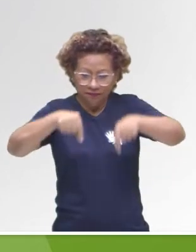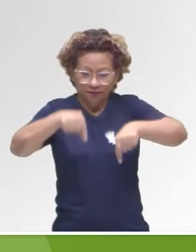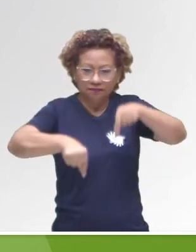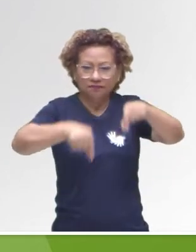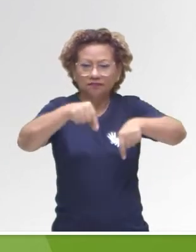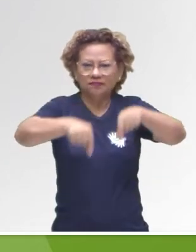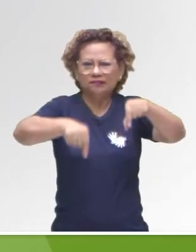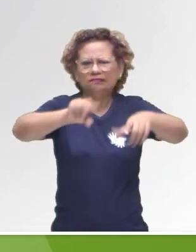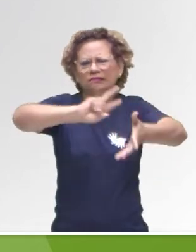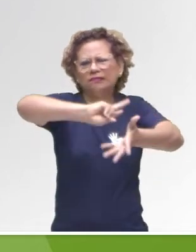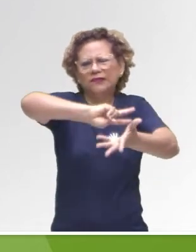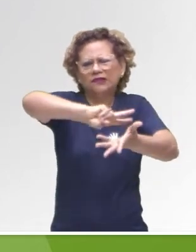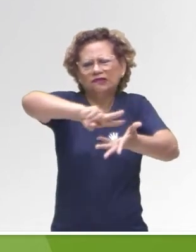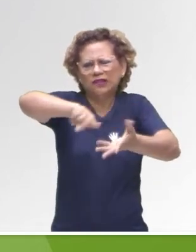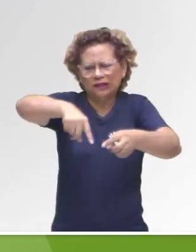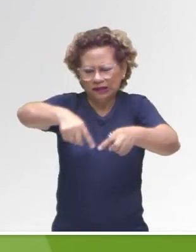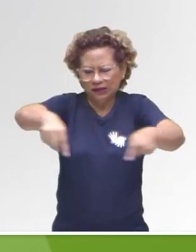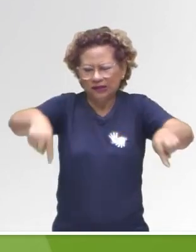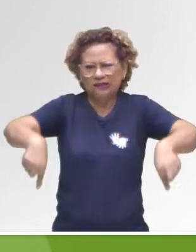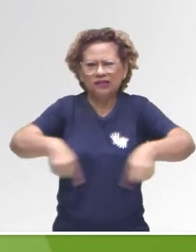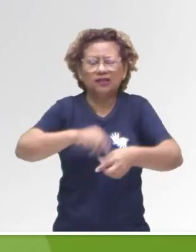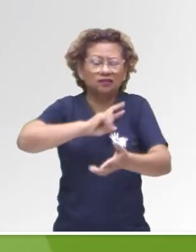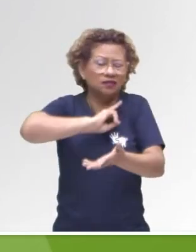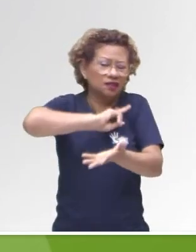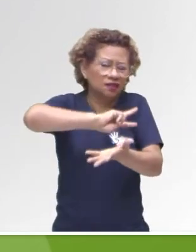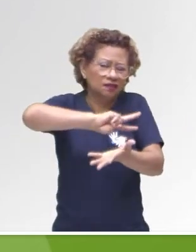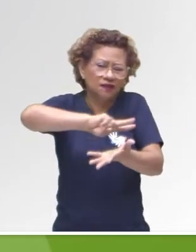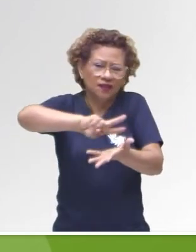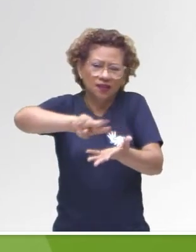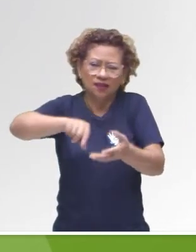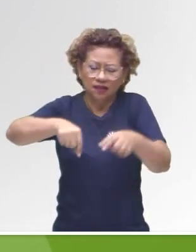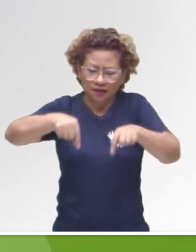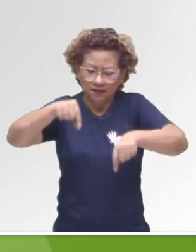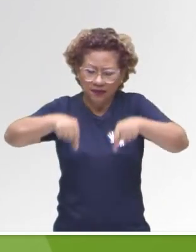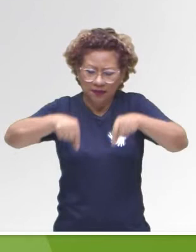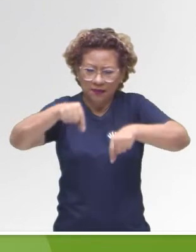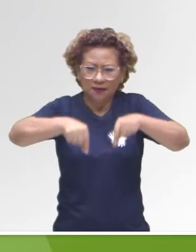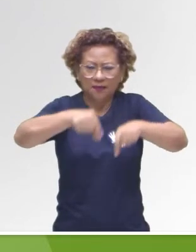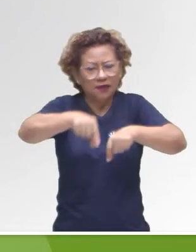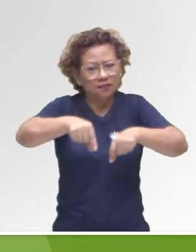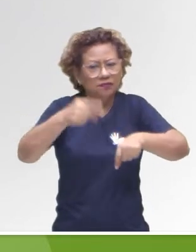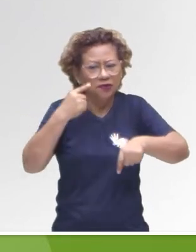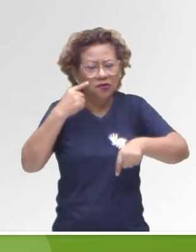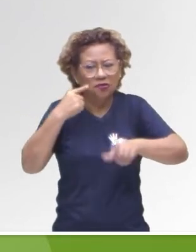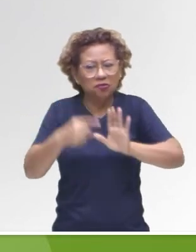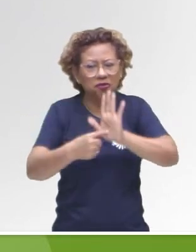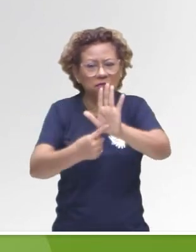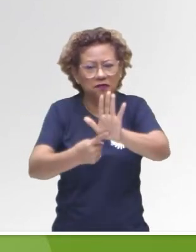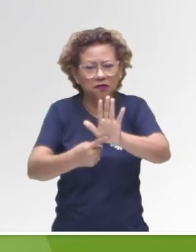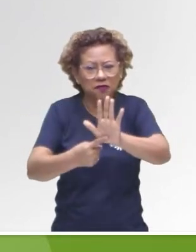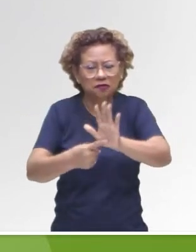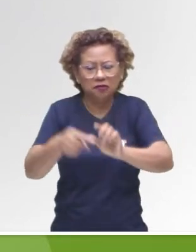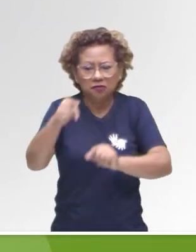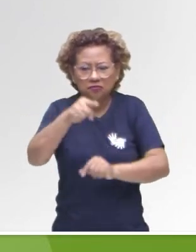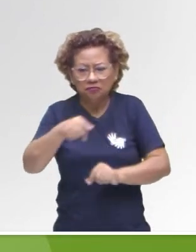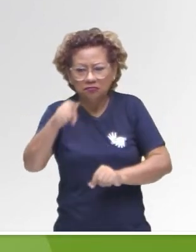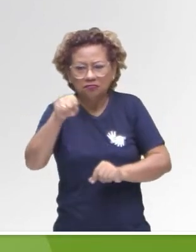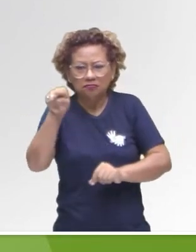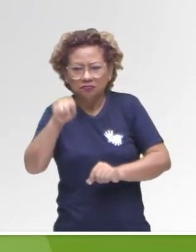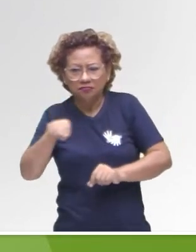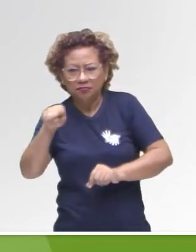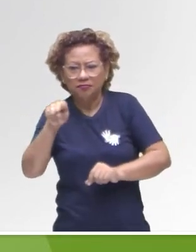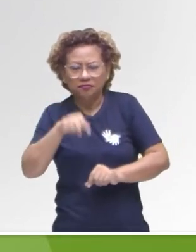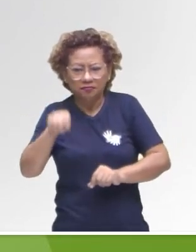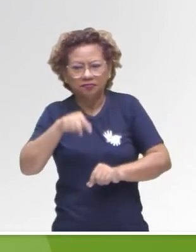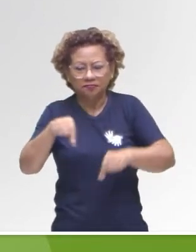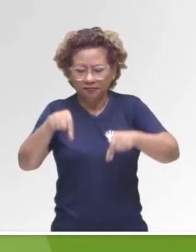capacitor. Dentro de uma placa são vários capacitores aqui. Eu estou circulando alguns deles, né? Capacitores aí,